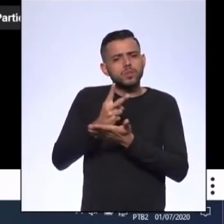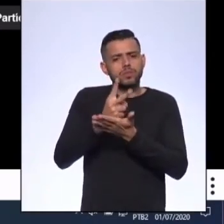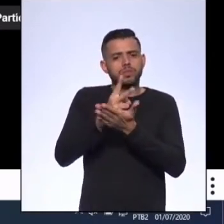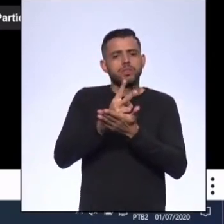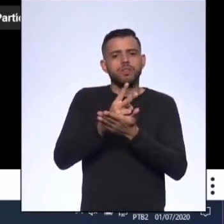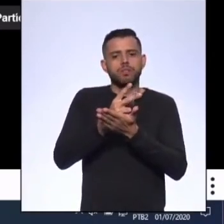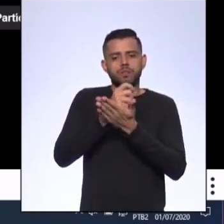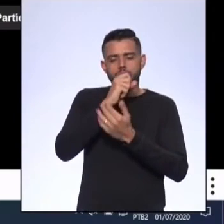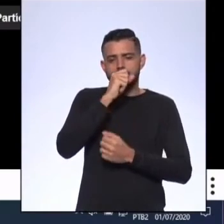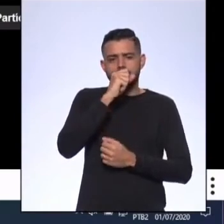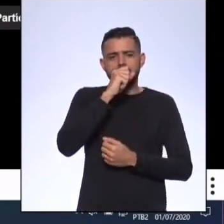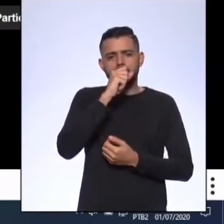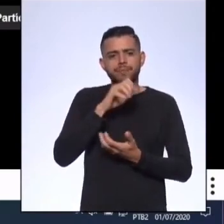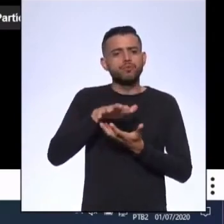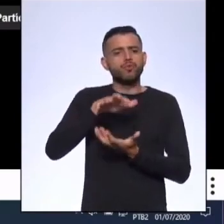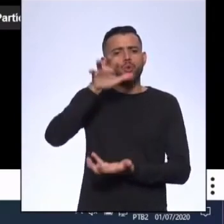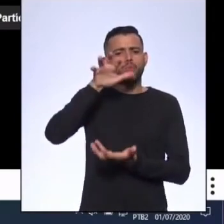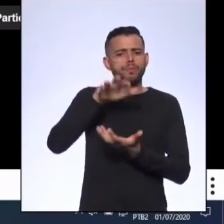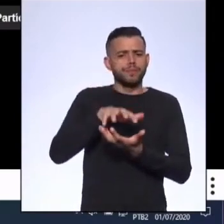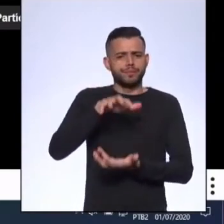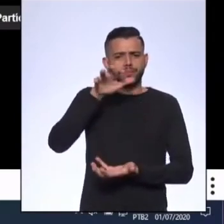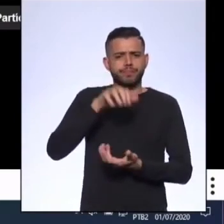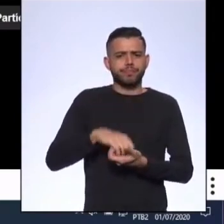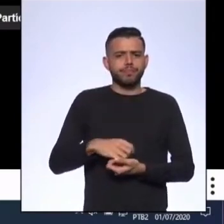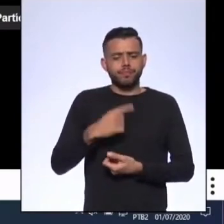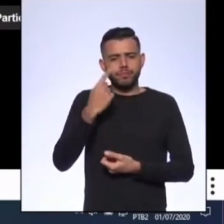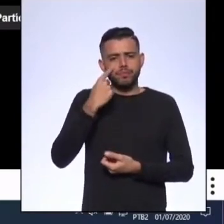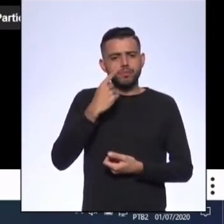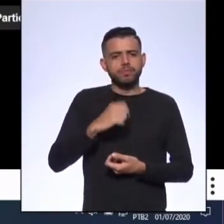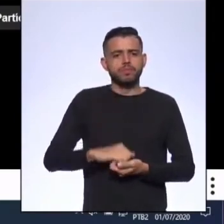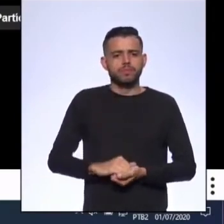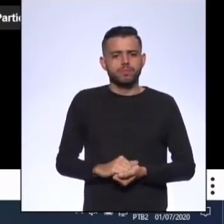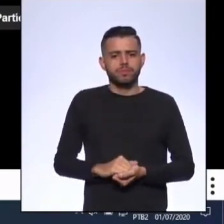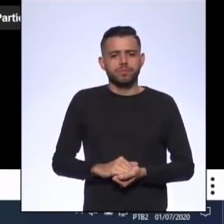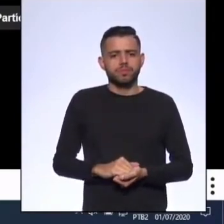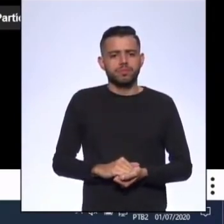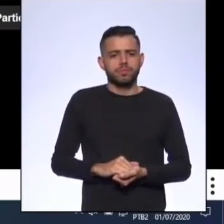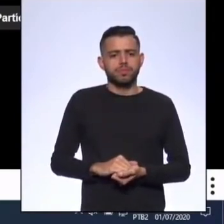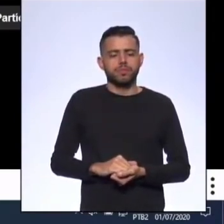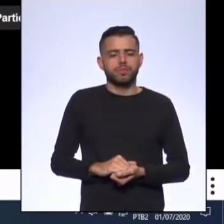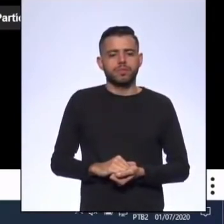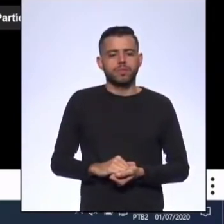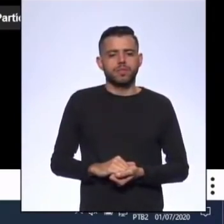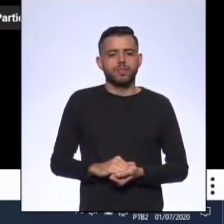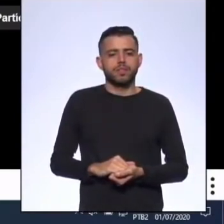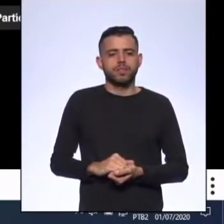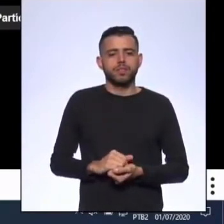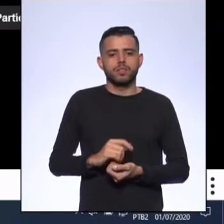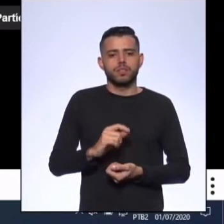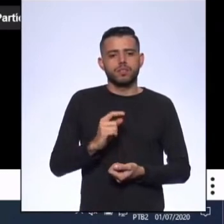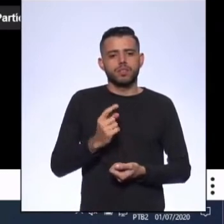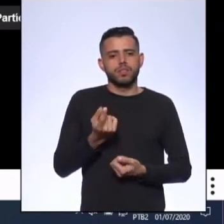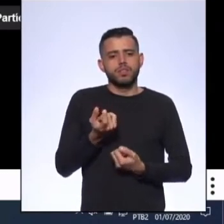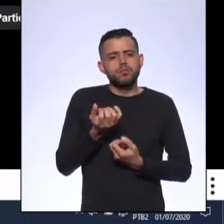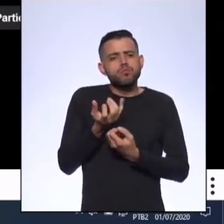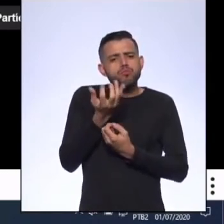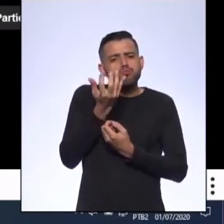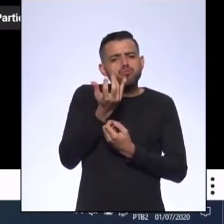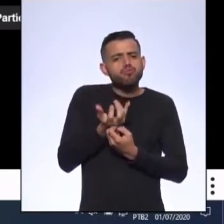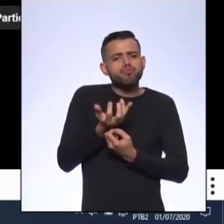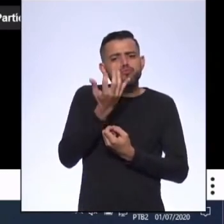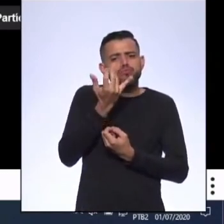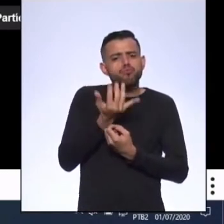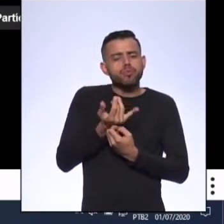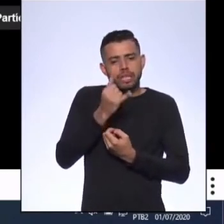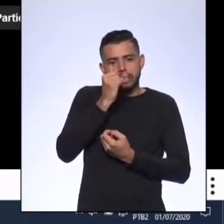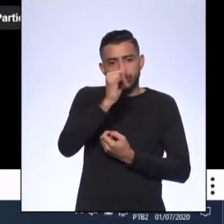o volume, tá? Vamos manter o volume constante, vamos ver o que vai acontecer. Então eu vou colocar energia aqui para as partículas. Então manter o volume